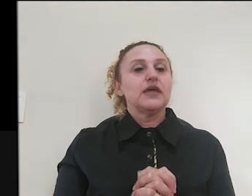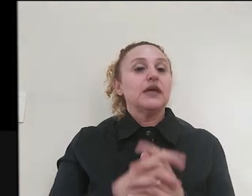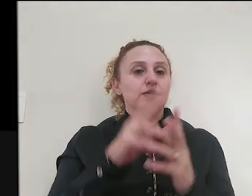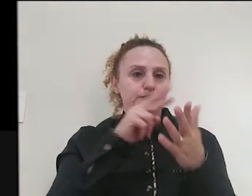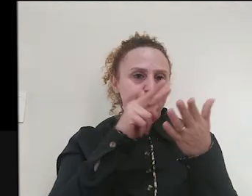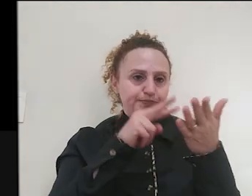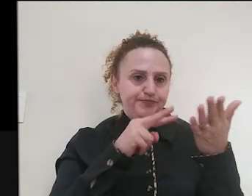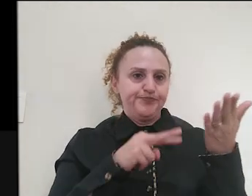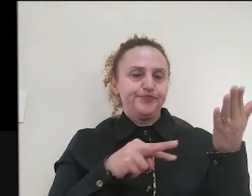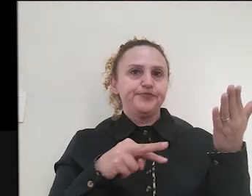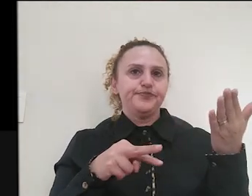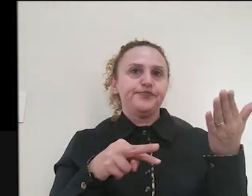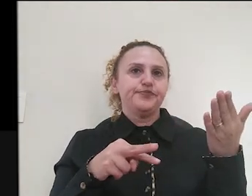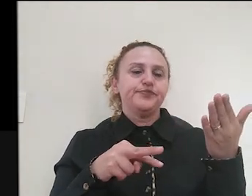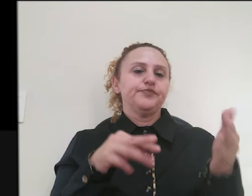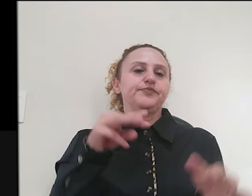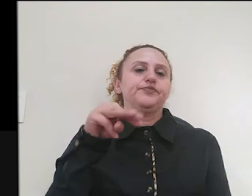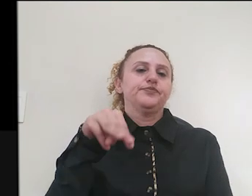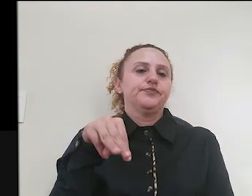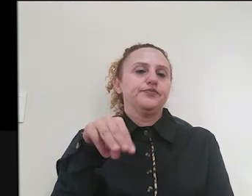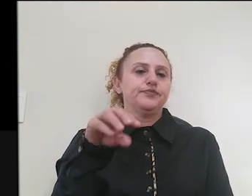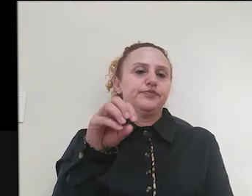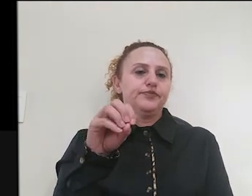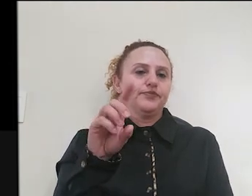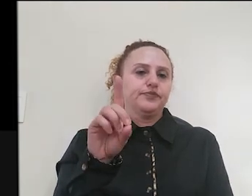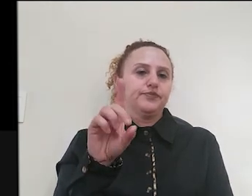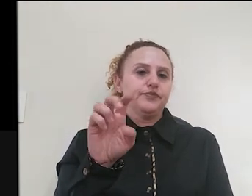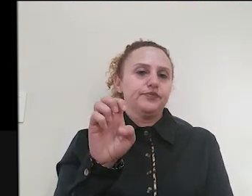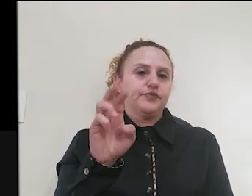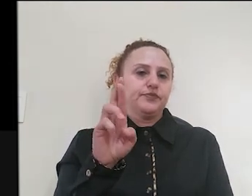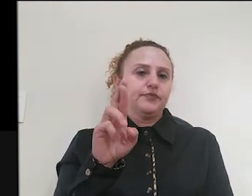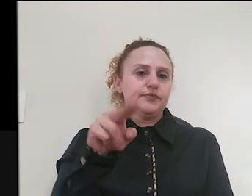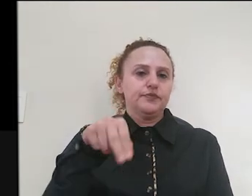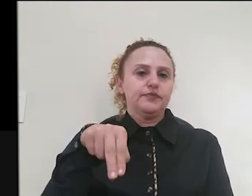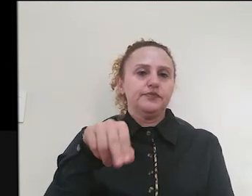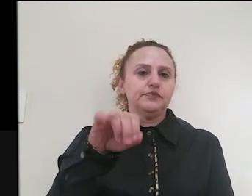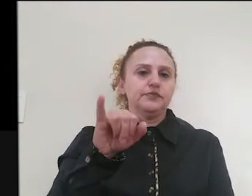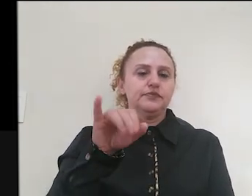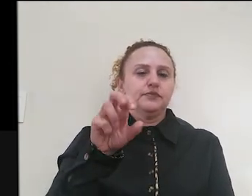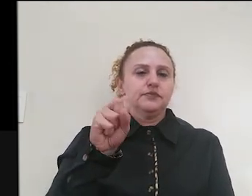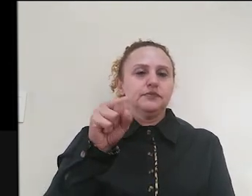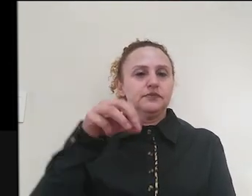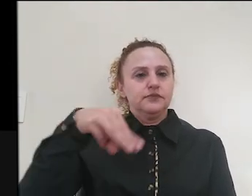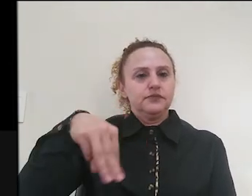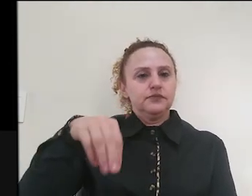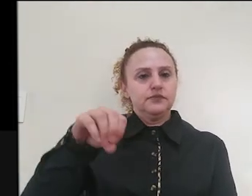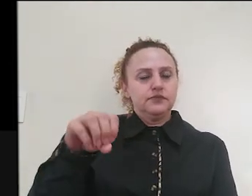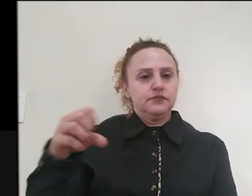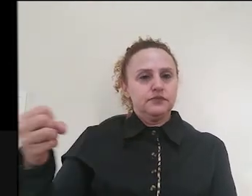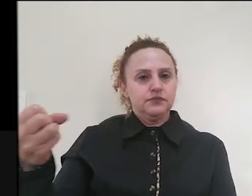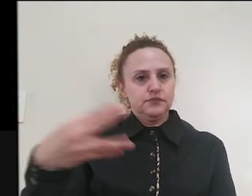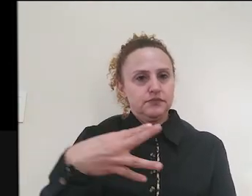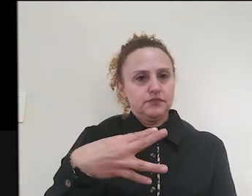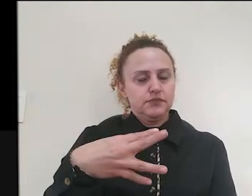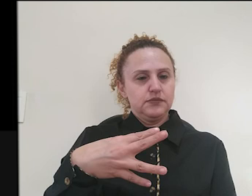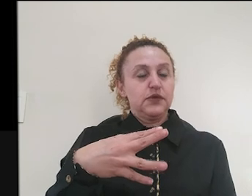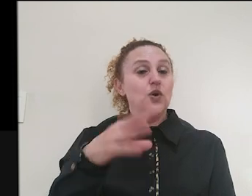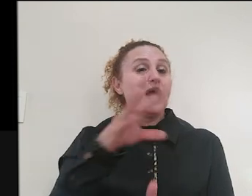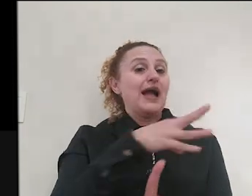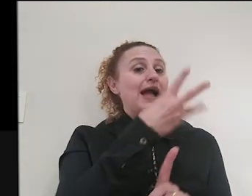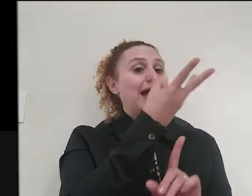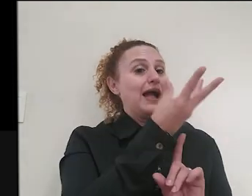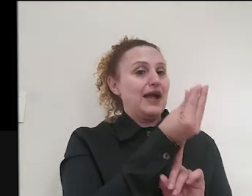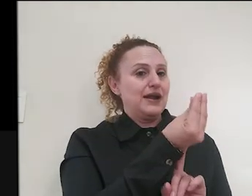arte renunciou ao papel de reproduzir a realidade. A arte, então, não copia mais o real, ela interpreta, né, dependendo